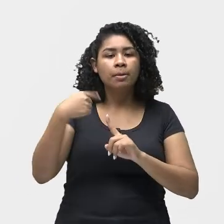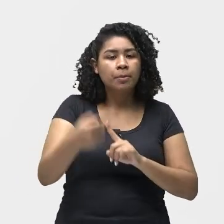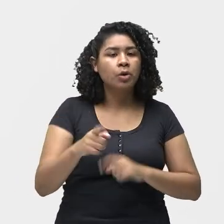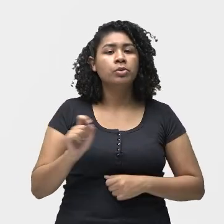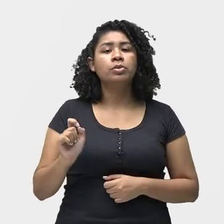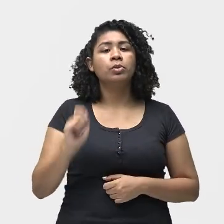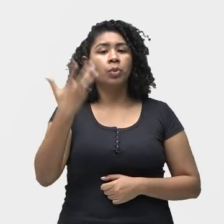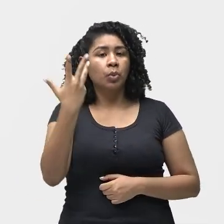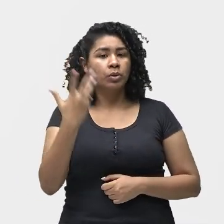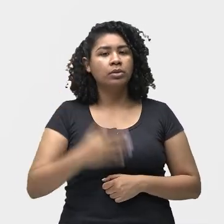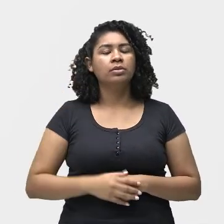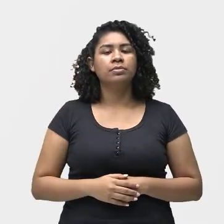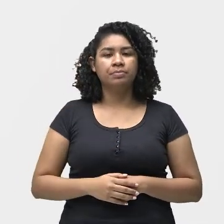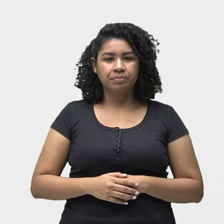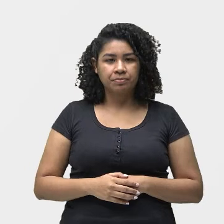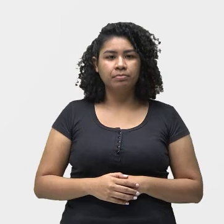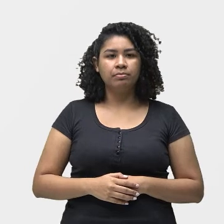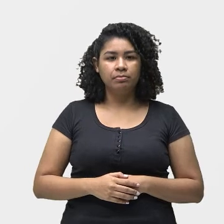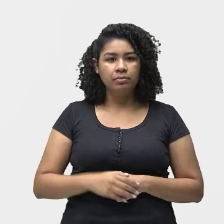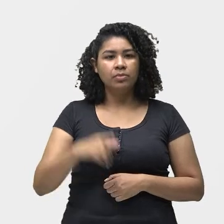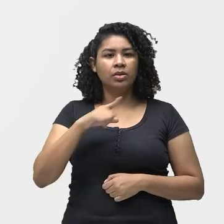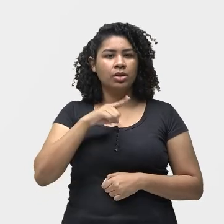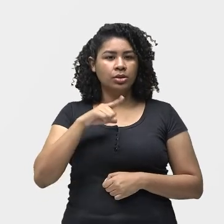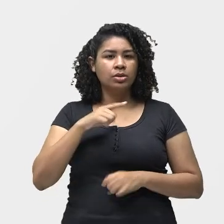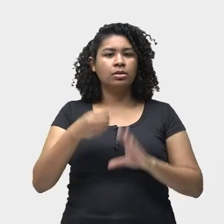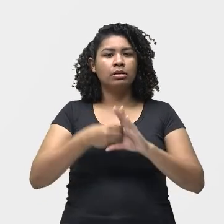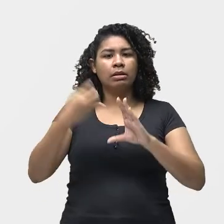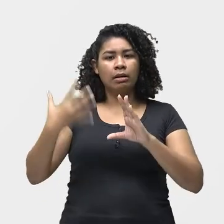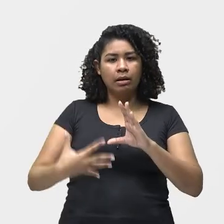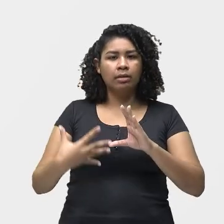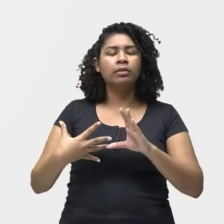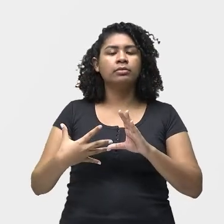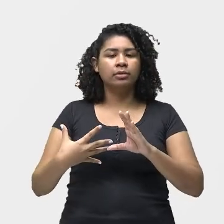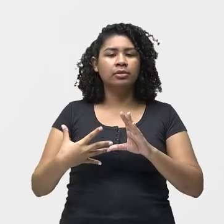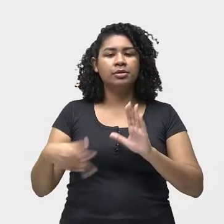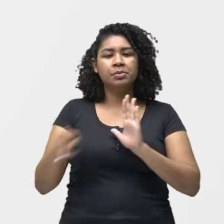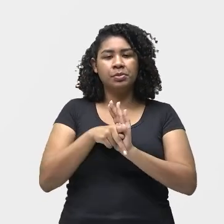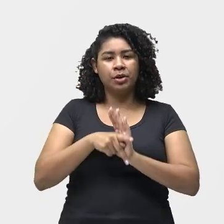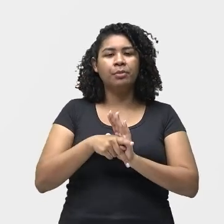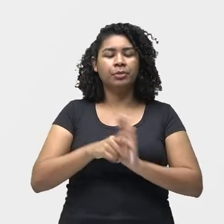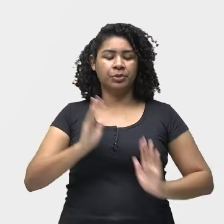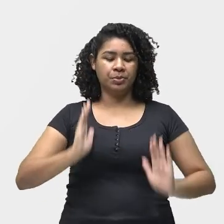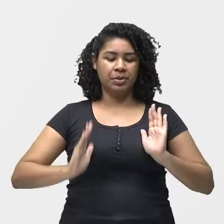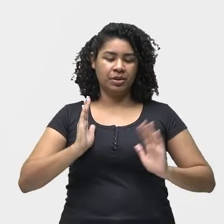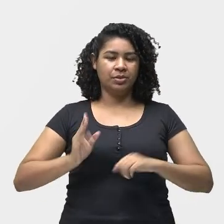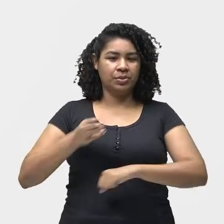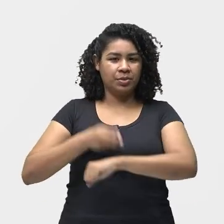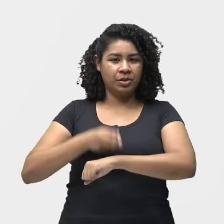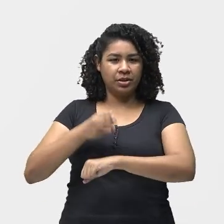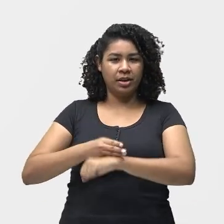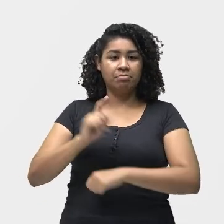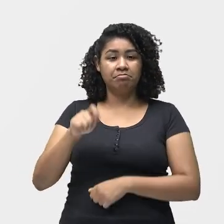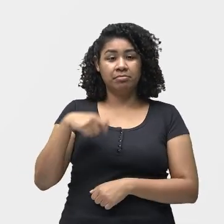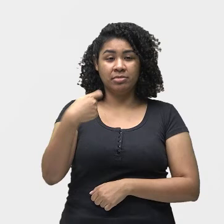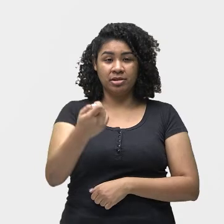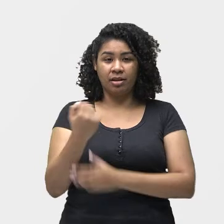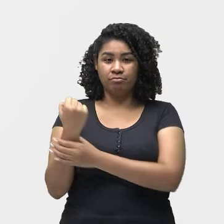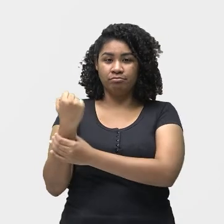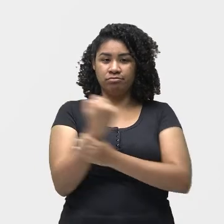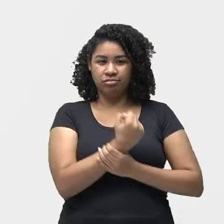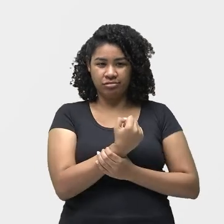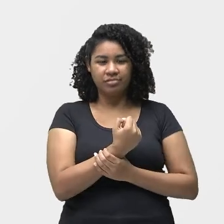tarde na formação de um sistema característico da era moderna, o absolutismo, que